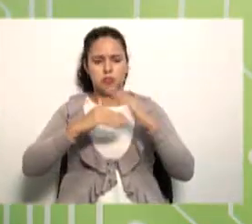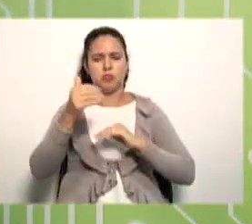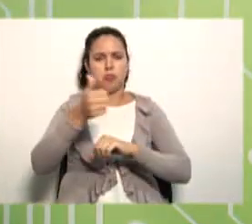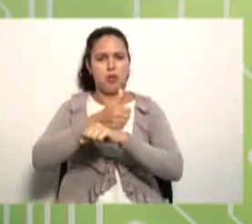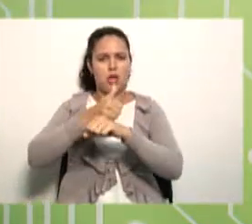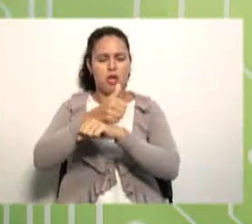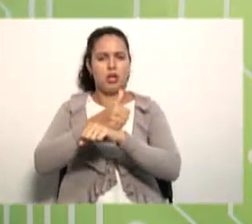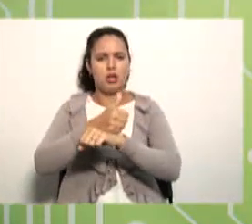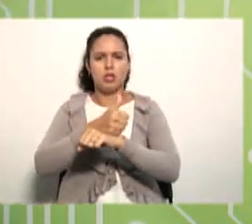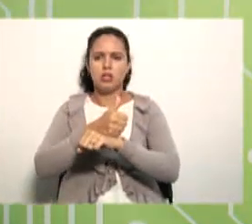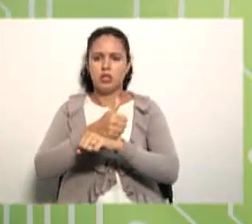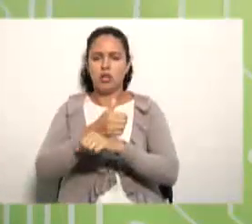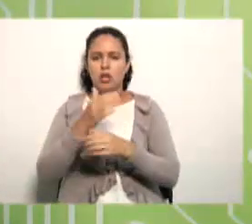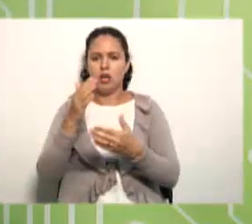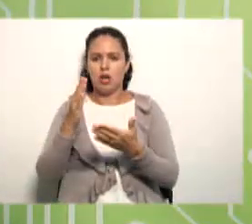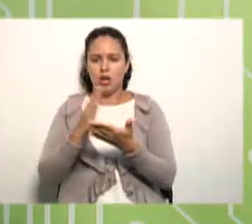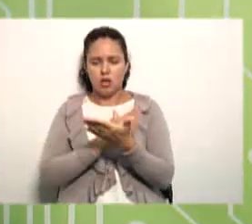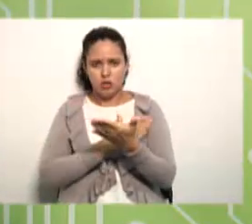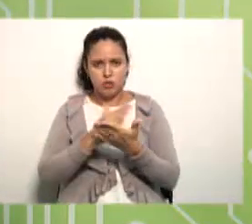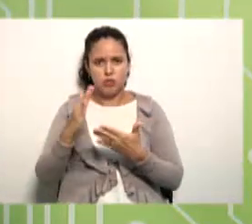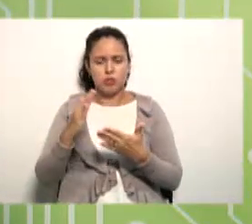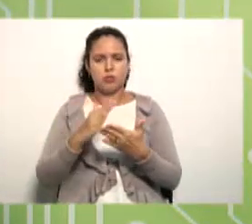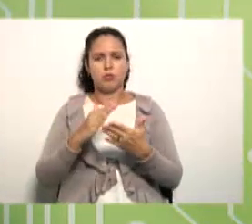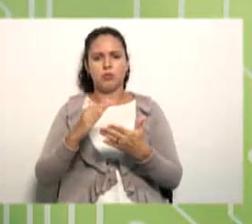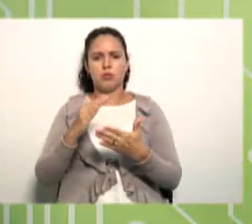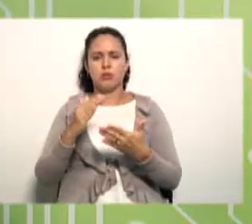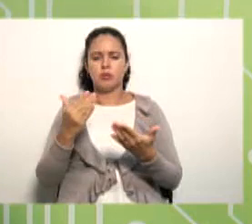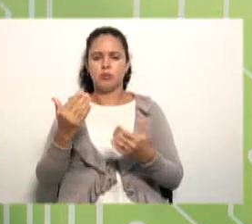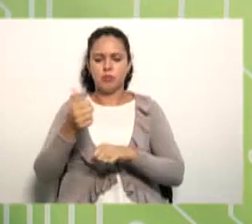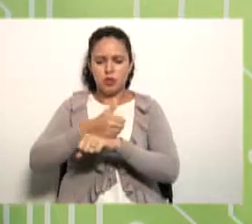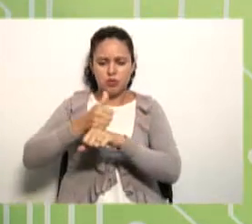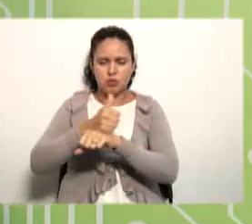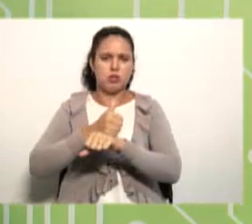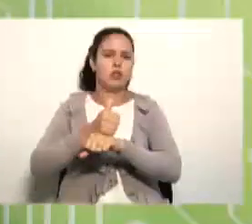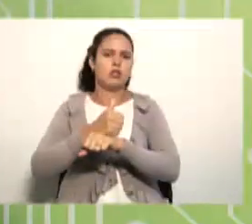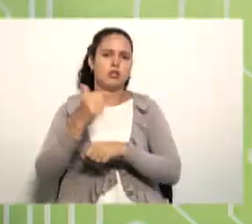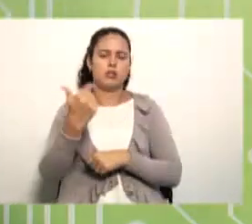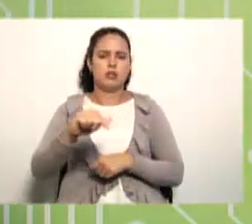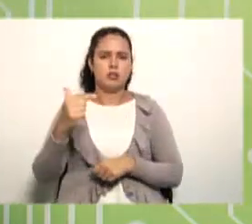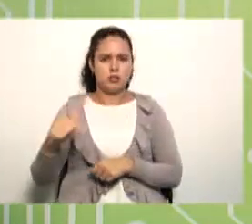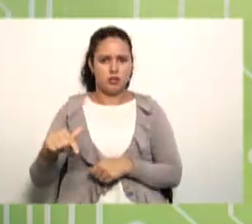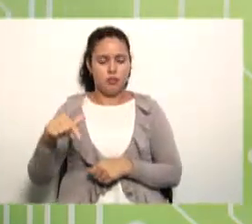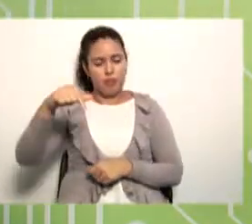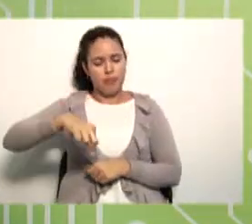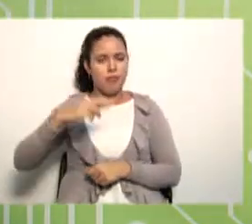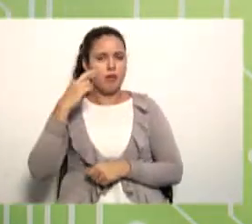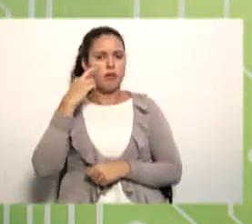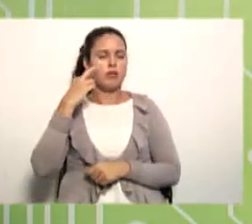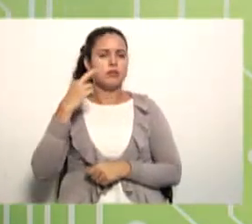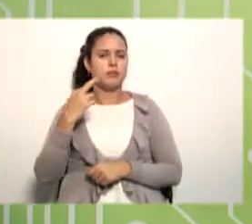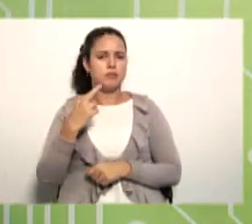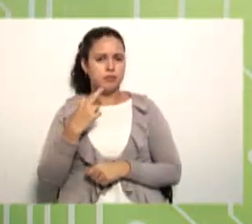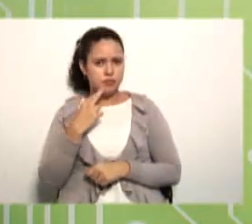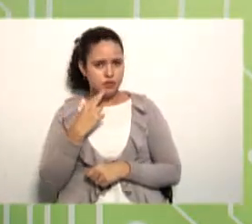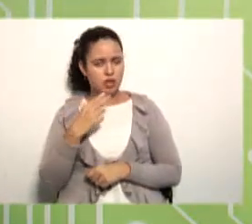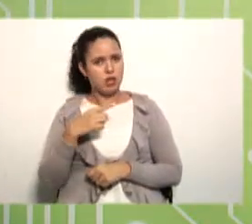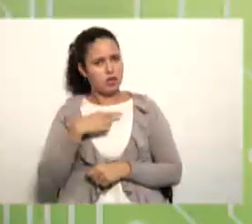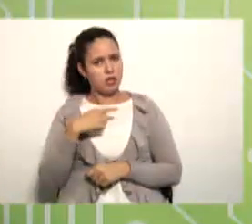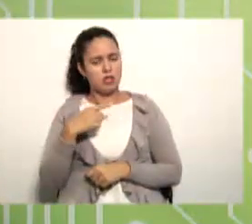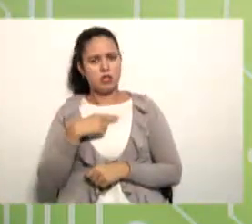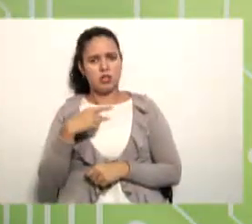uma escassez aqui em Rondônia da mão de obra qualificada. Esse é um dos estados que ainda remunera melhor quem tem uma